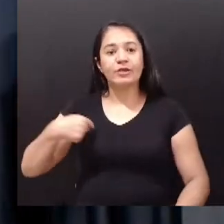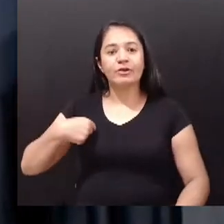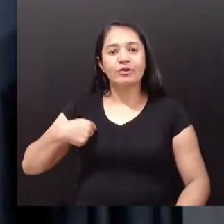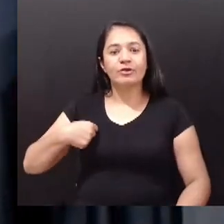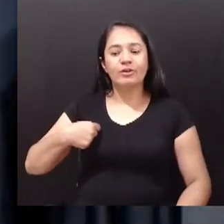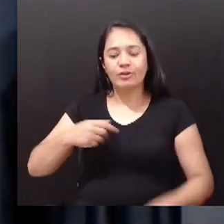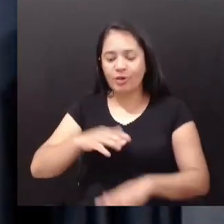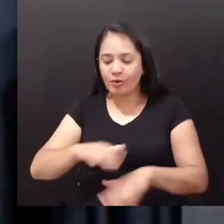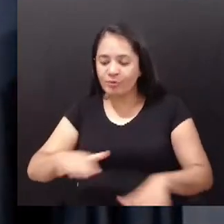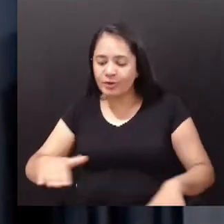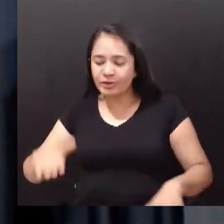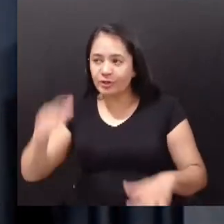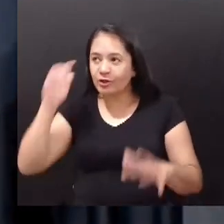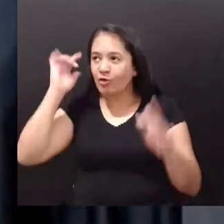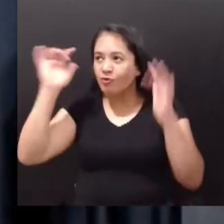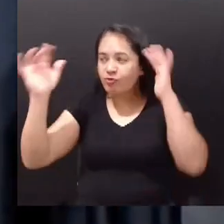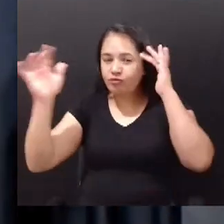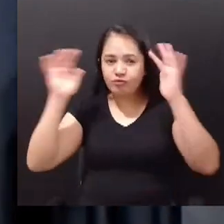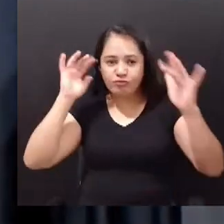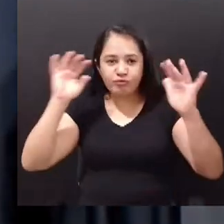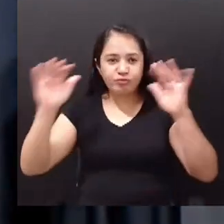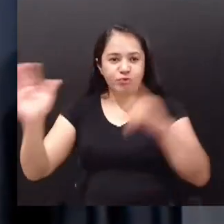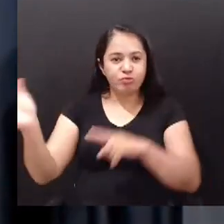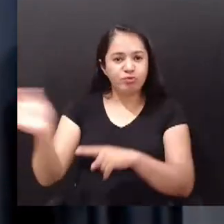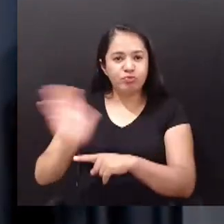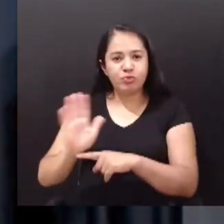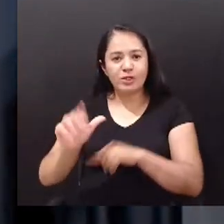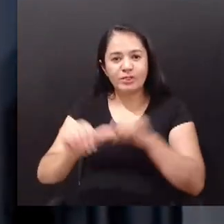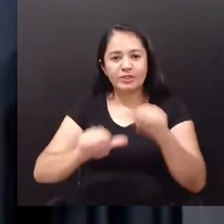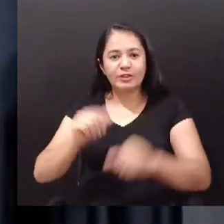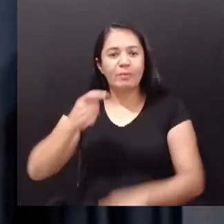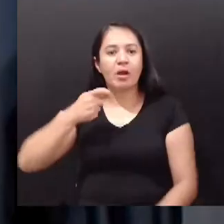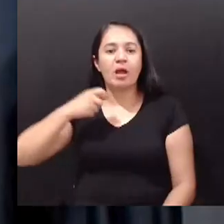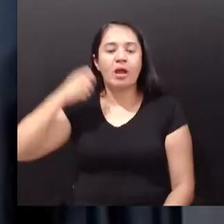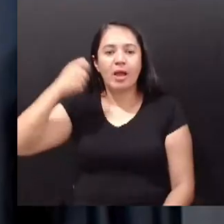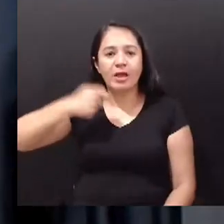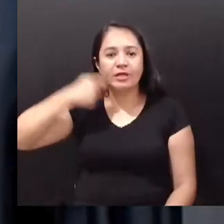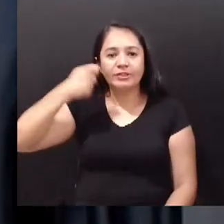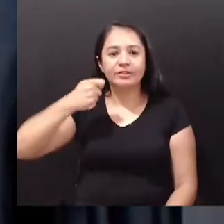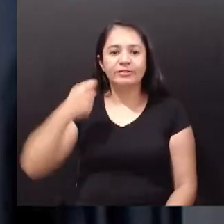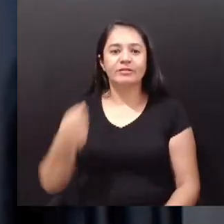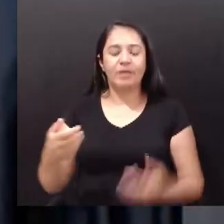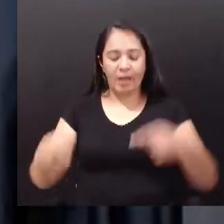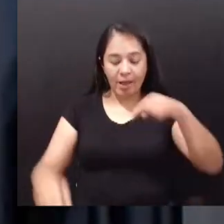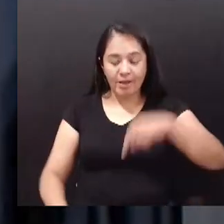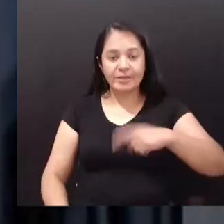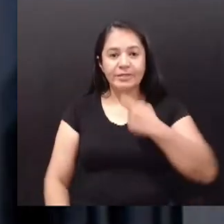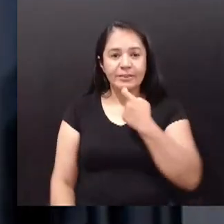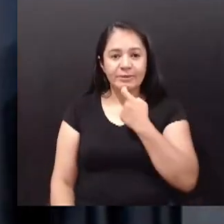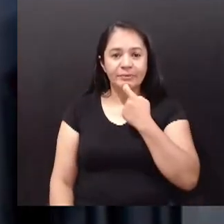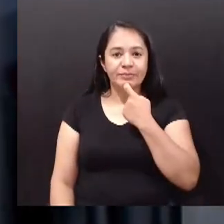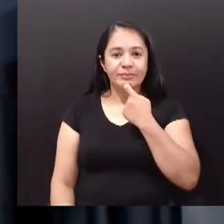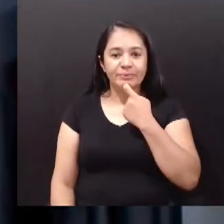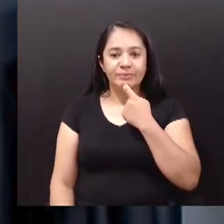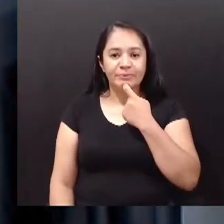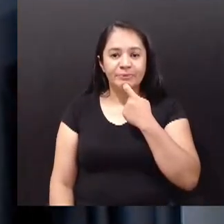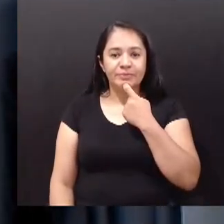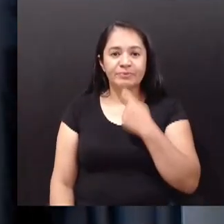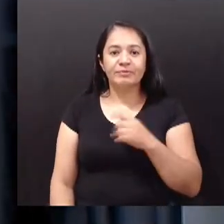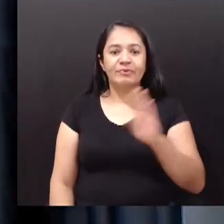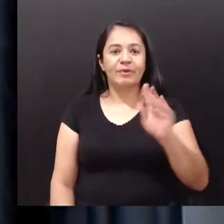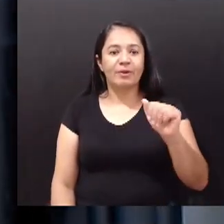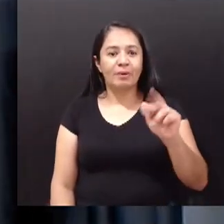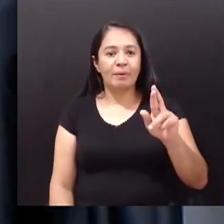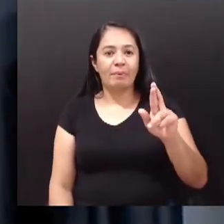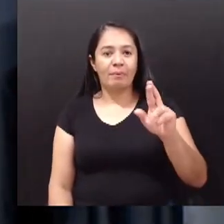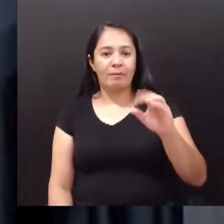telas, como sempre sonhei, se torna artista. E é aqui na cidade de Barões, que a